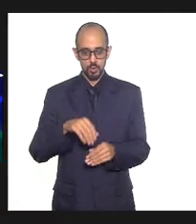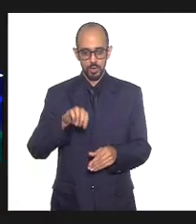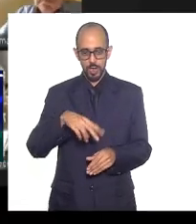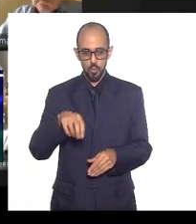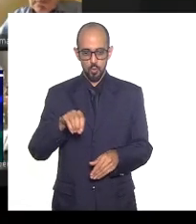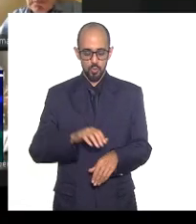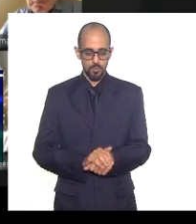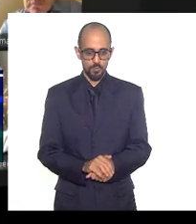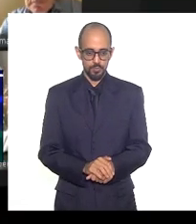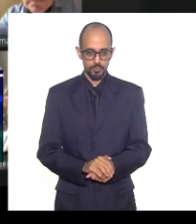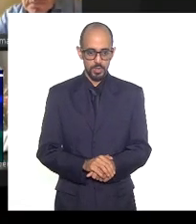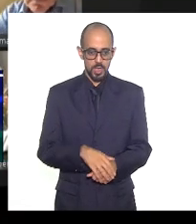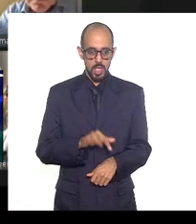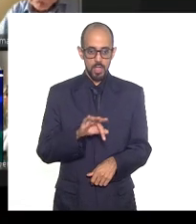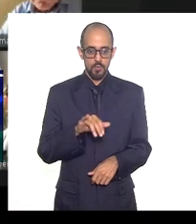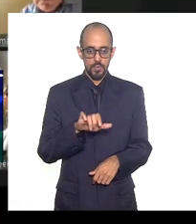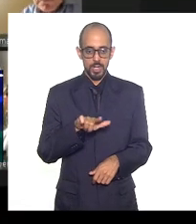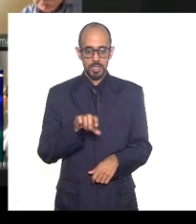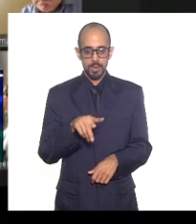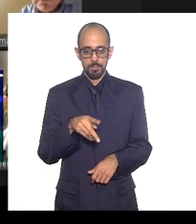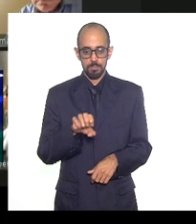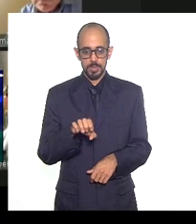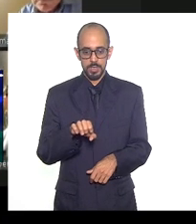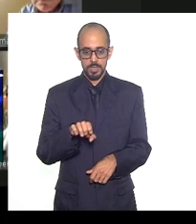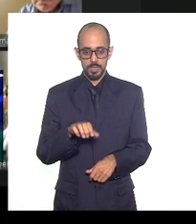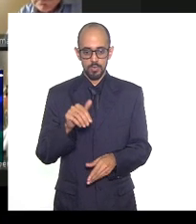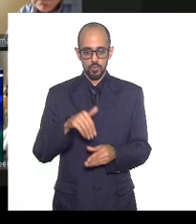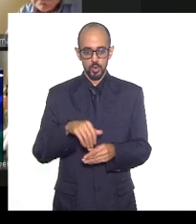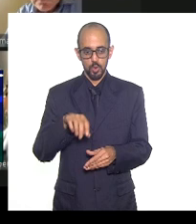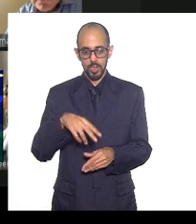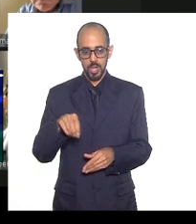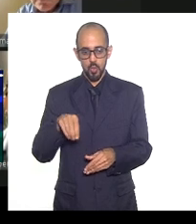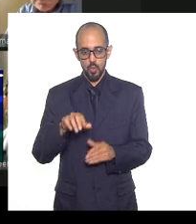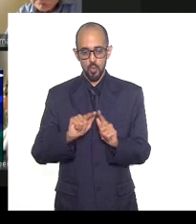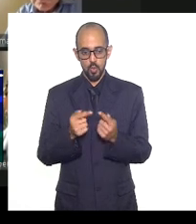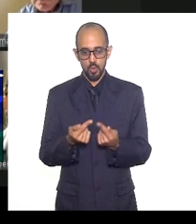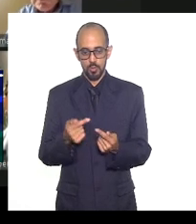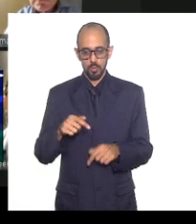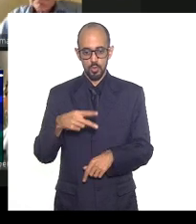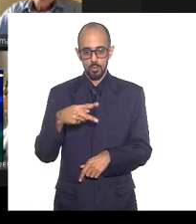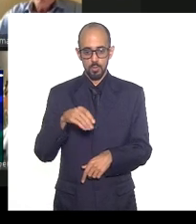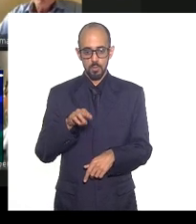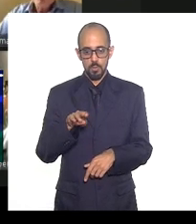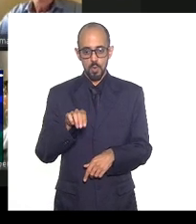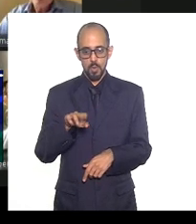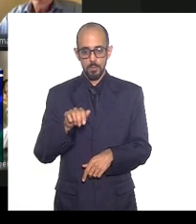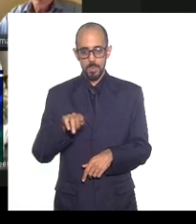atrasar. Deputado Felipe Soares. Votou não no grupo. Deputado Felipe Poubel.